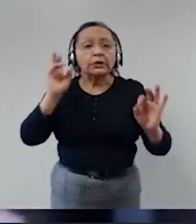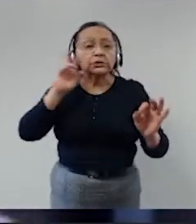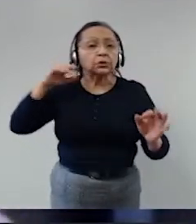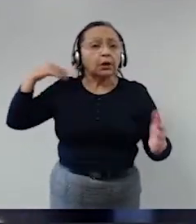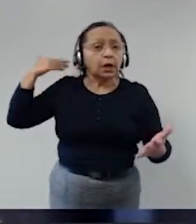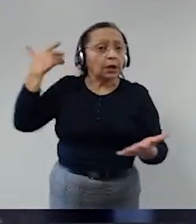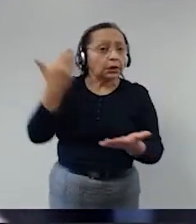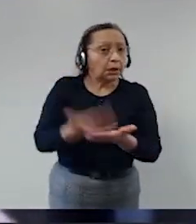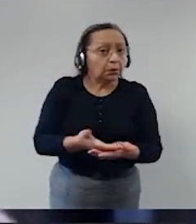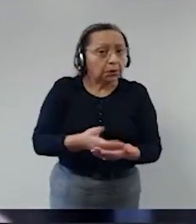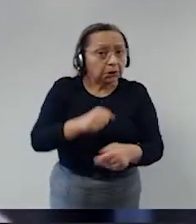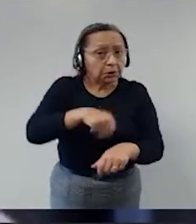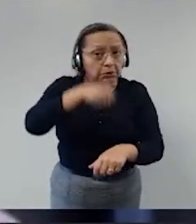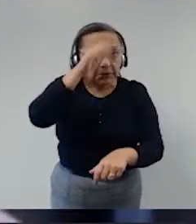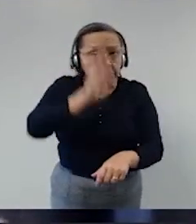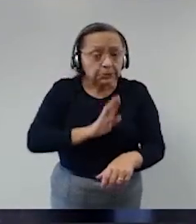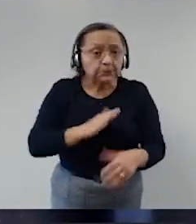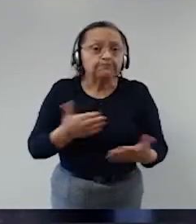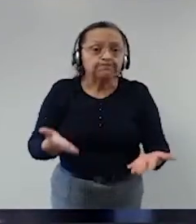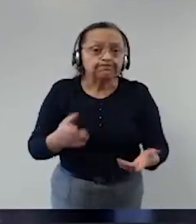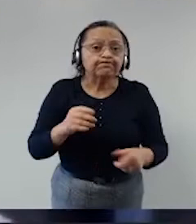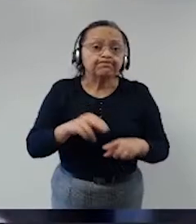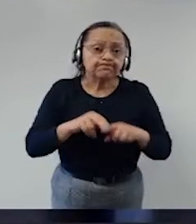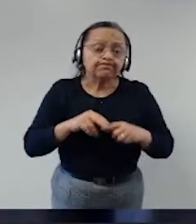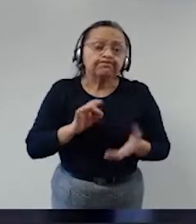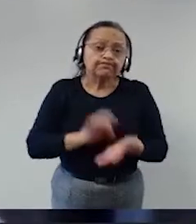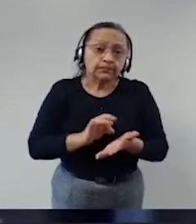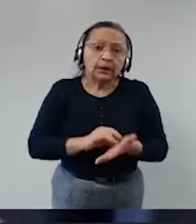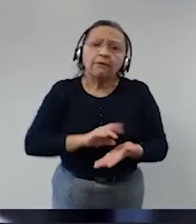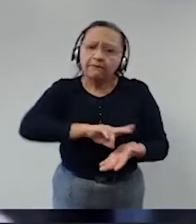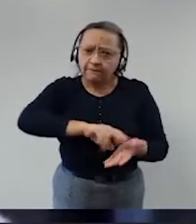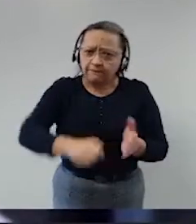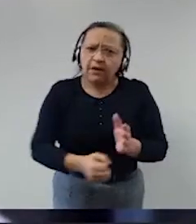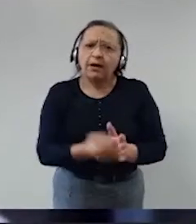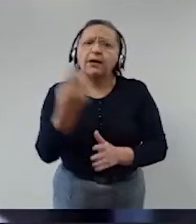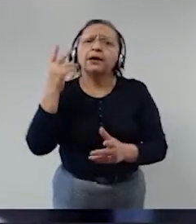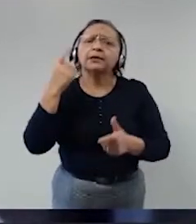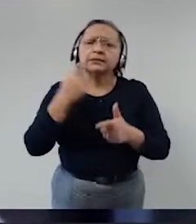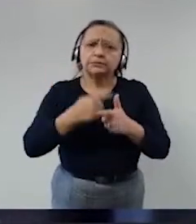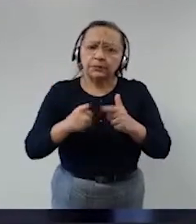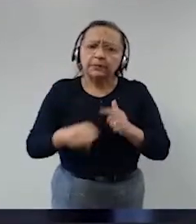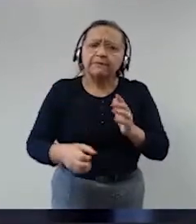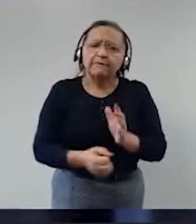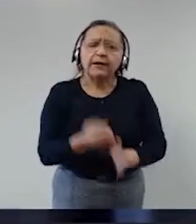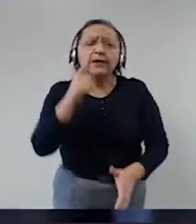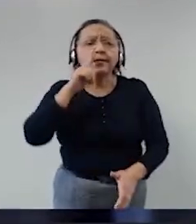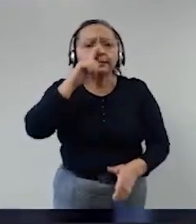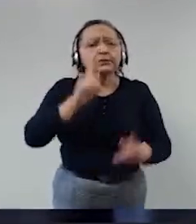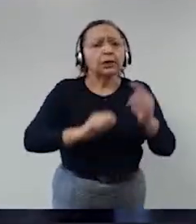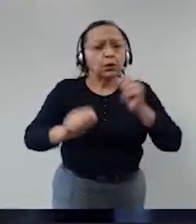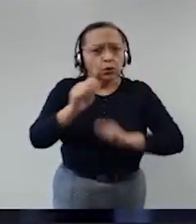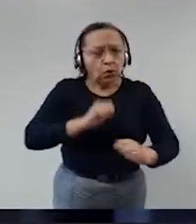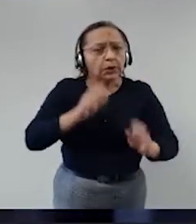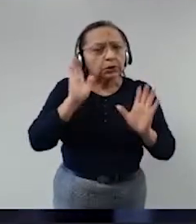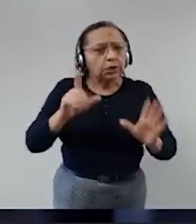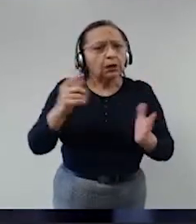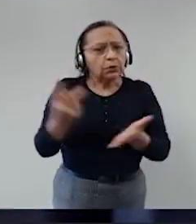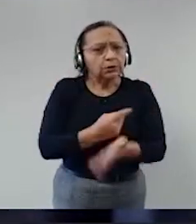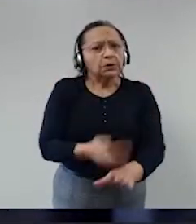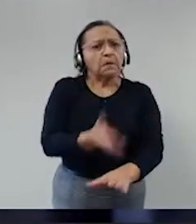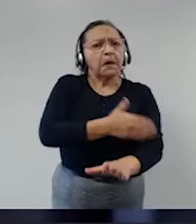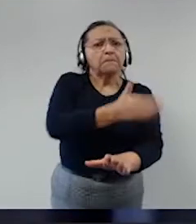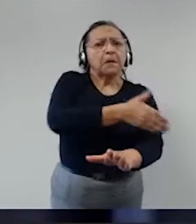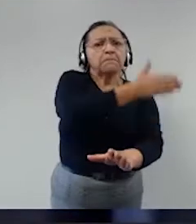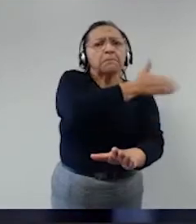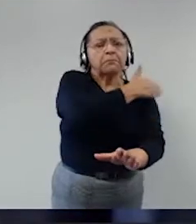Em verdade, pois mesmo em diversas crises econômicas, por que passou o Estado brasileiro ao longo dos anos, vide aí os idos